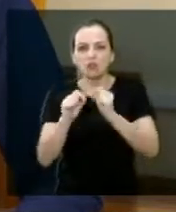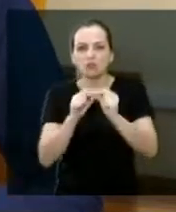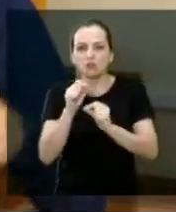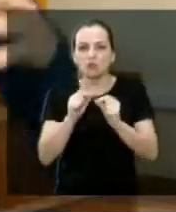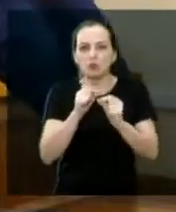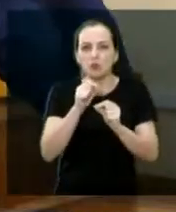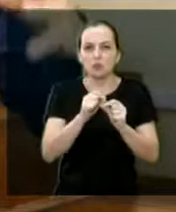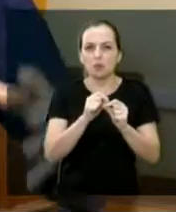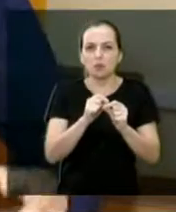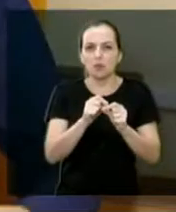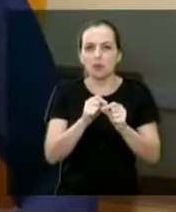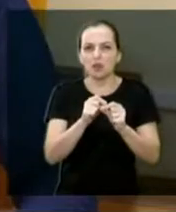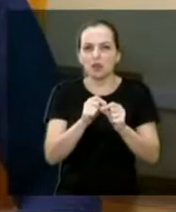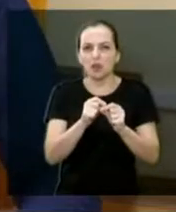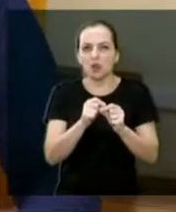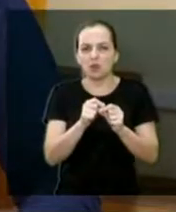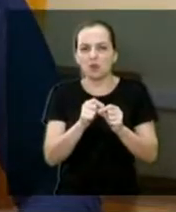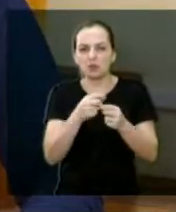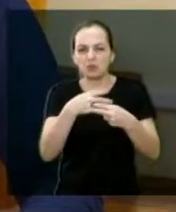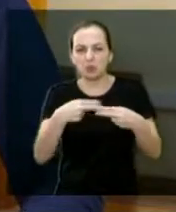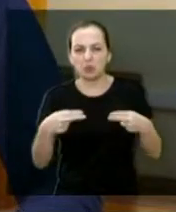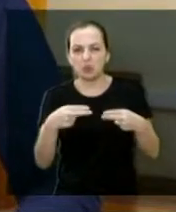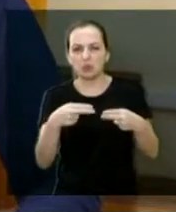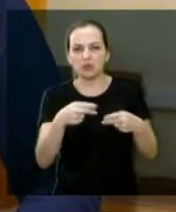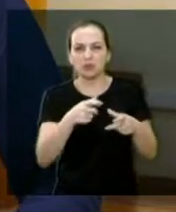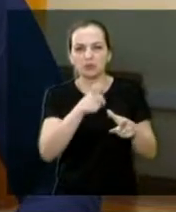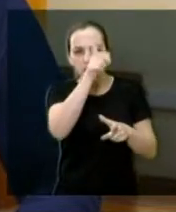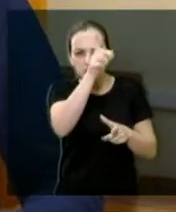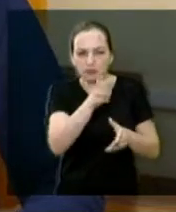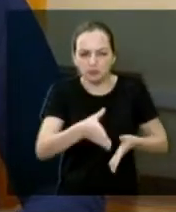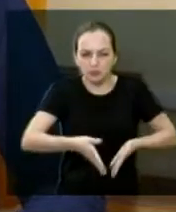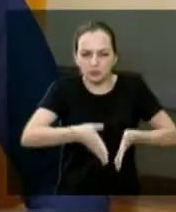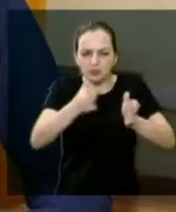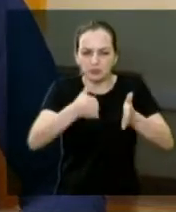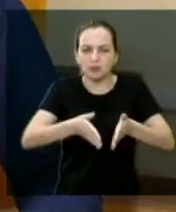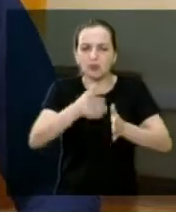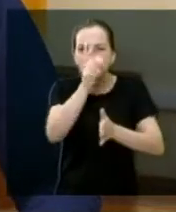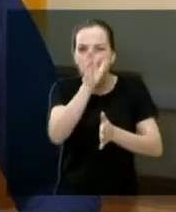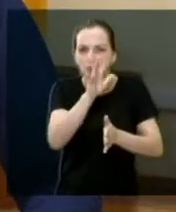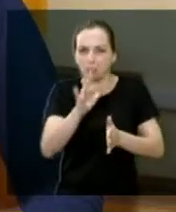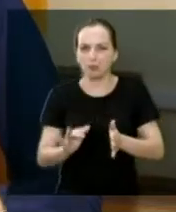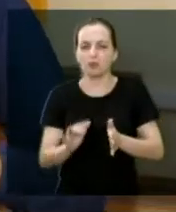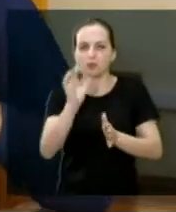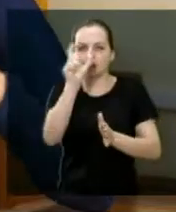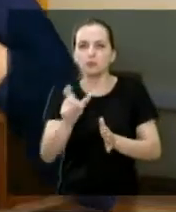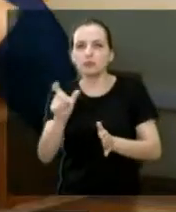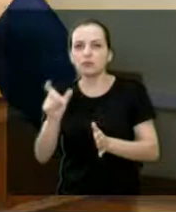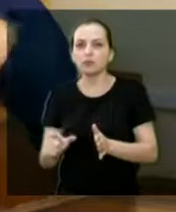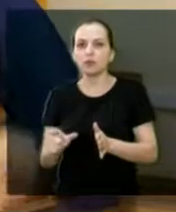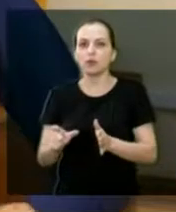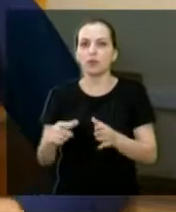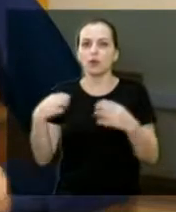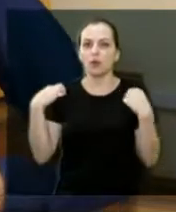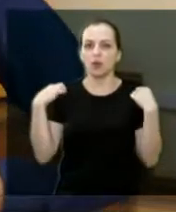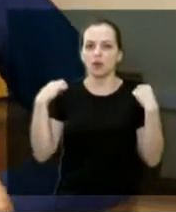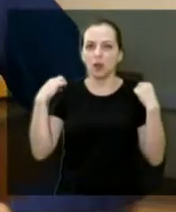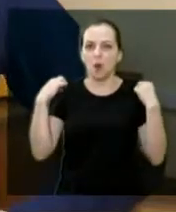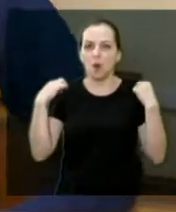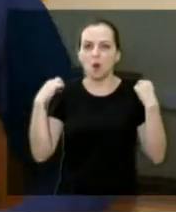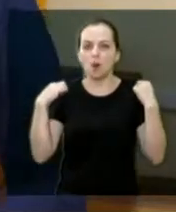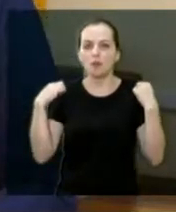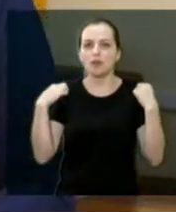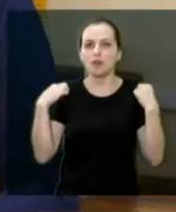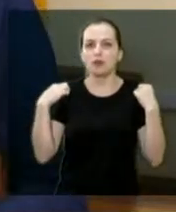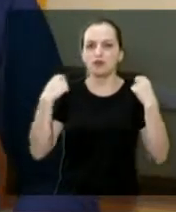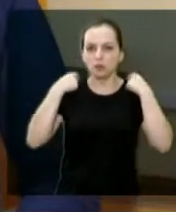cabideiros lá, aqueles sobretudos, parecia aquele filme de Super-Homem, né? De gangster também, aqueles velhão impoluto com aqueles